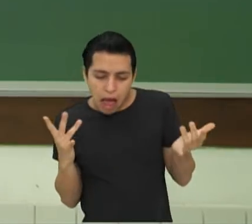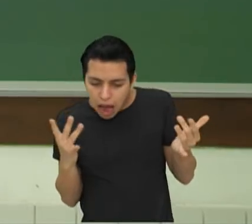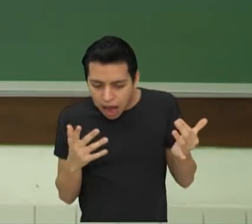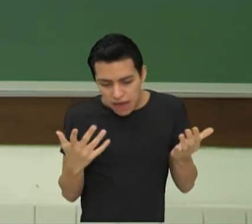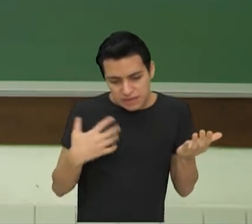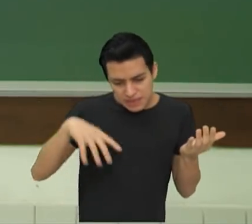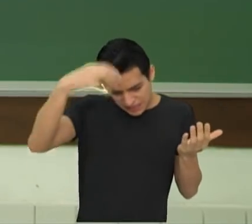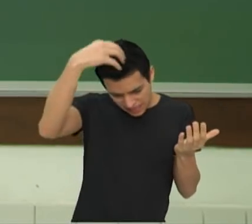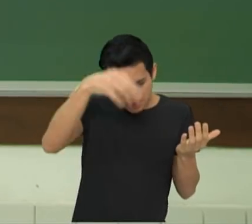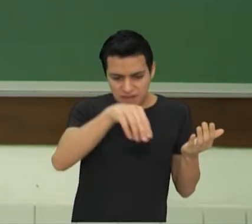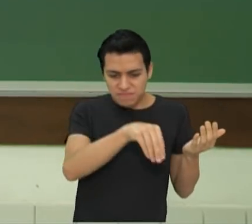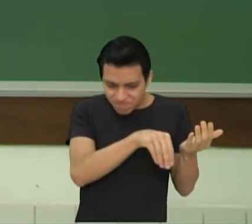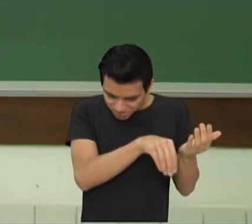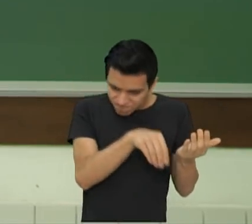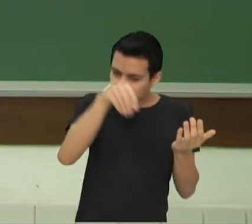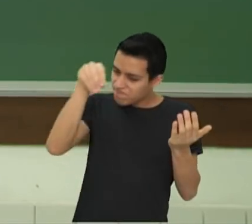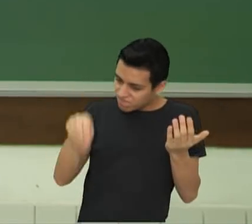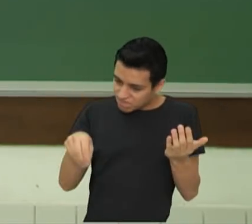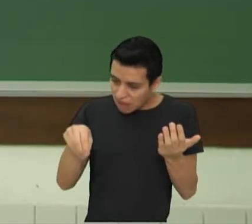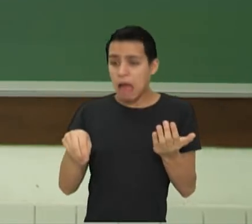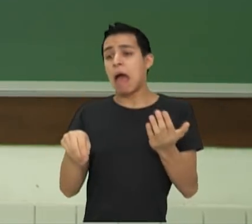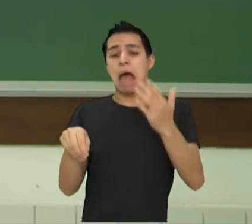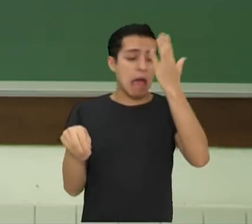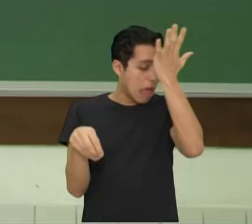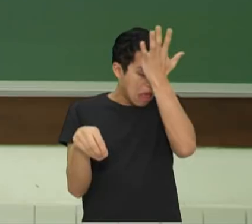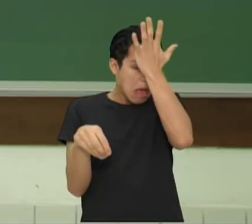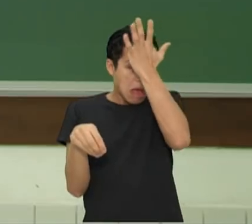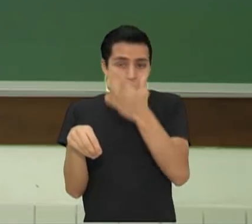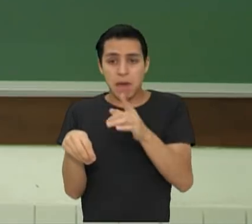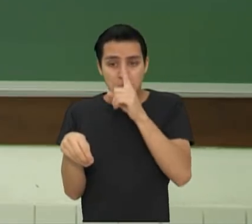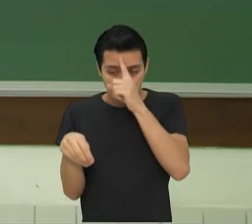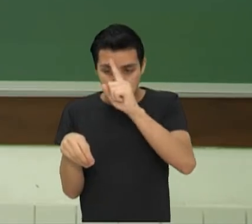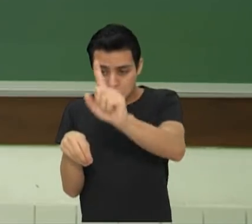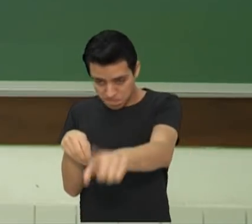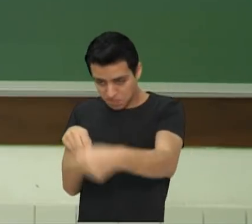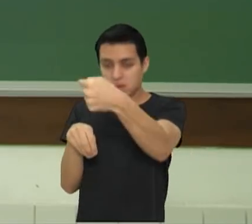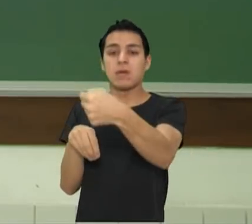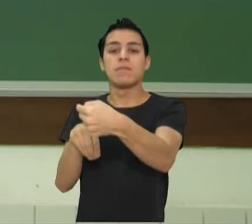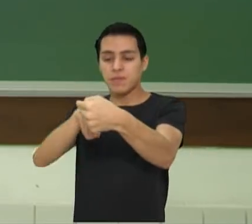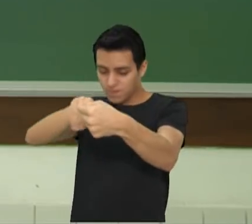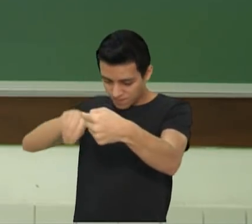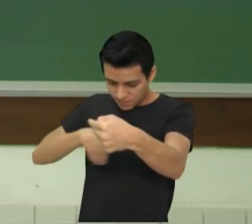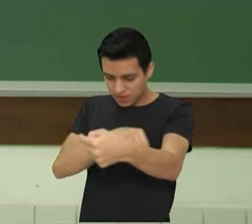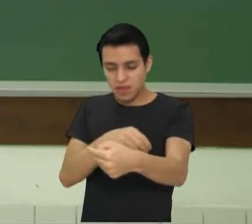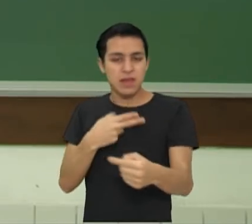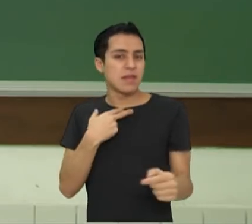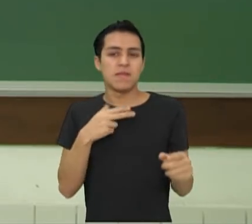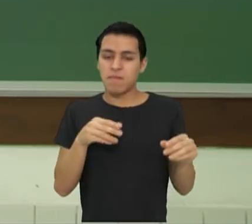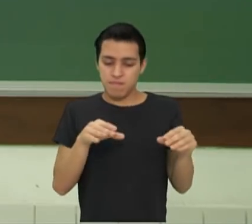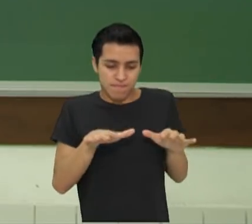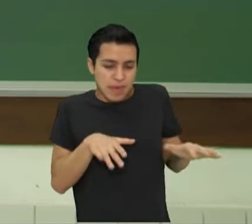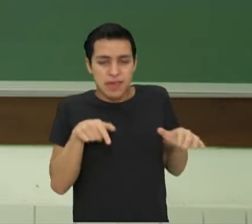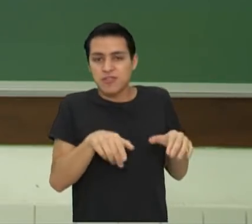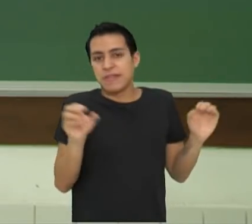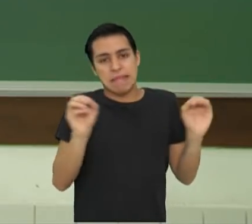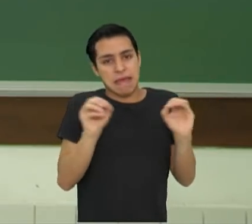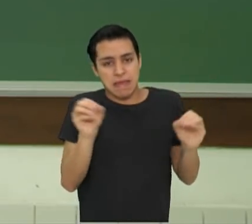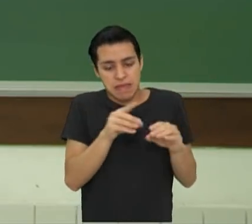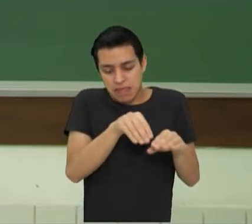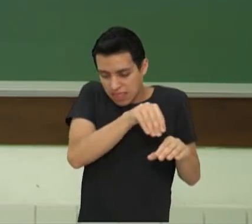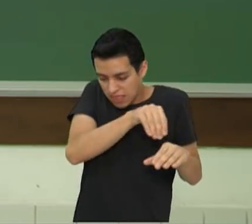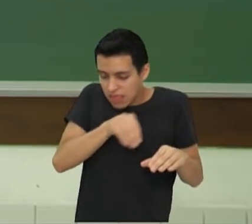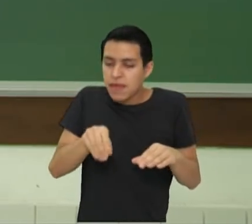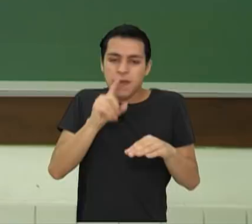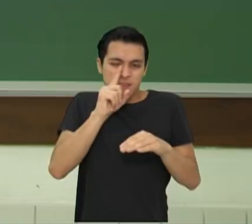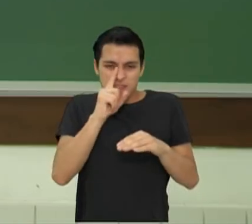meu rei não está em xeque. Eu coloquei ele em xeque, é um lance irregular. Eu tenho que voltar a essa posição. Então, eu não posso mexer para aquela casa e deixar ele em